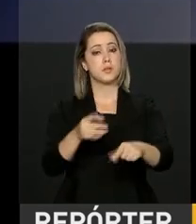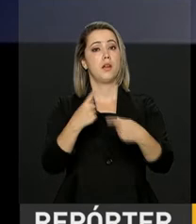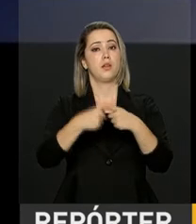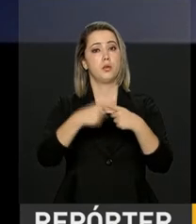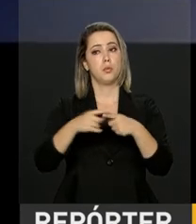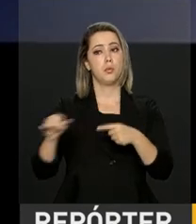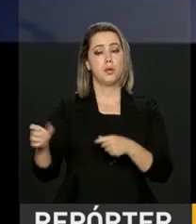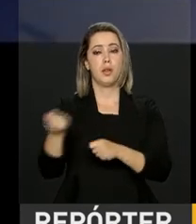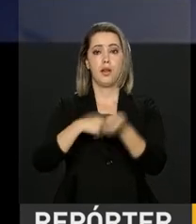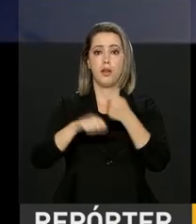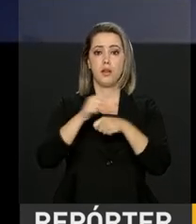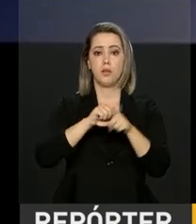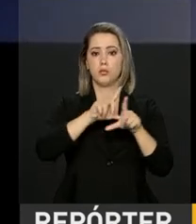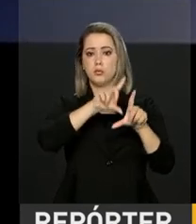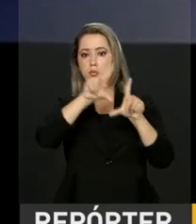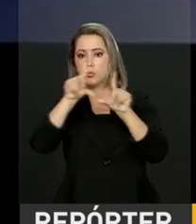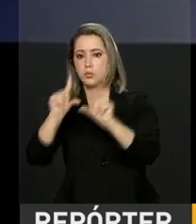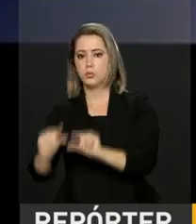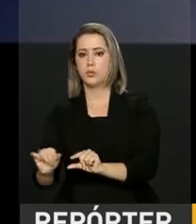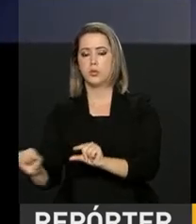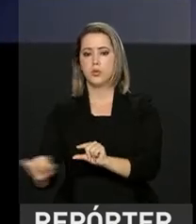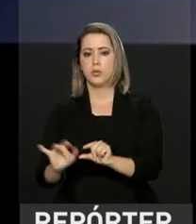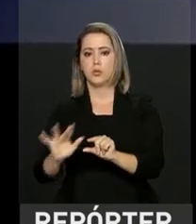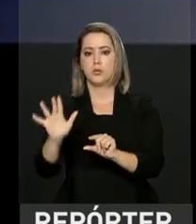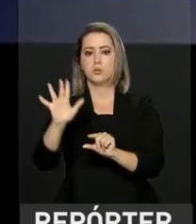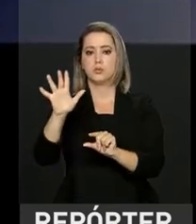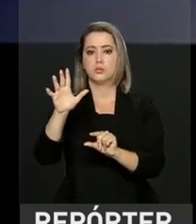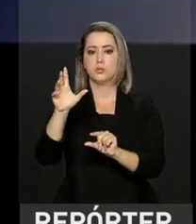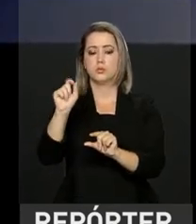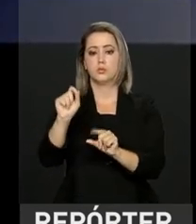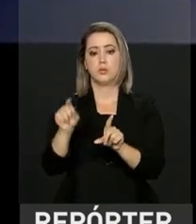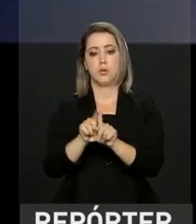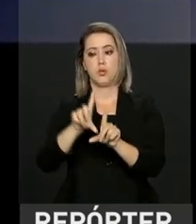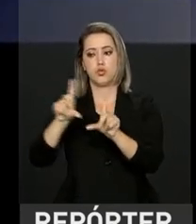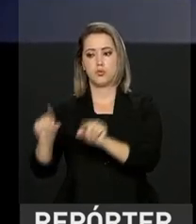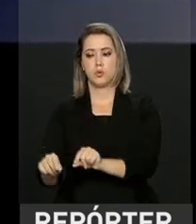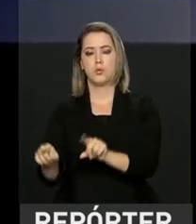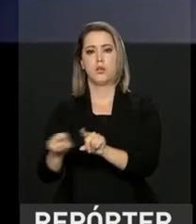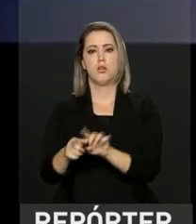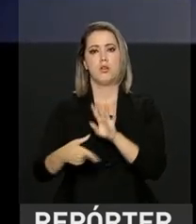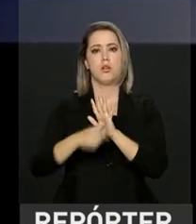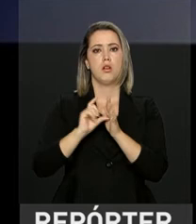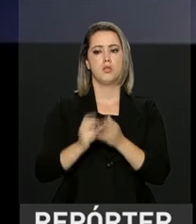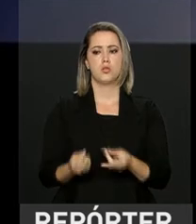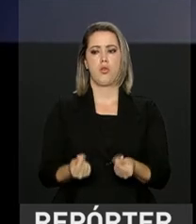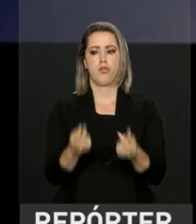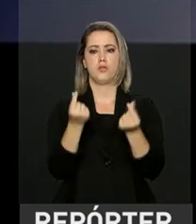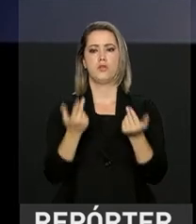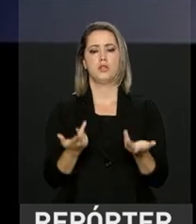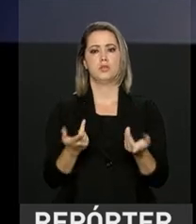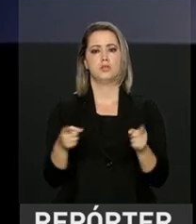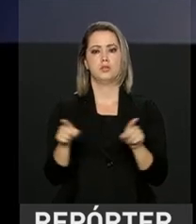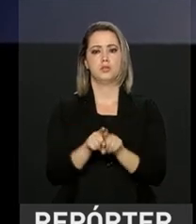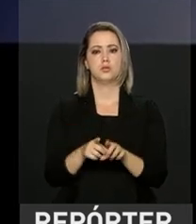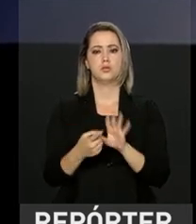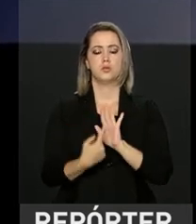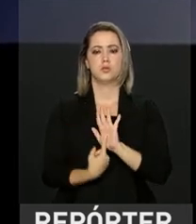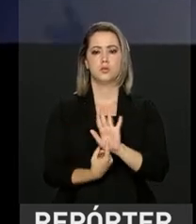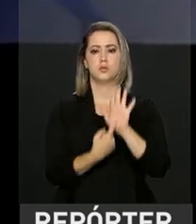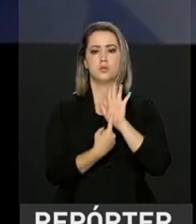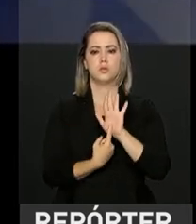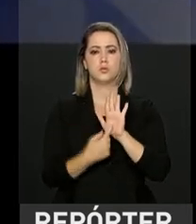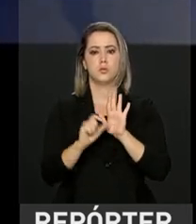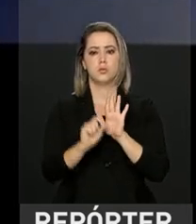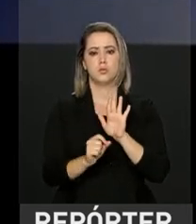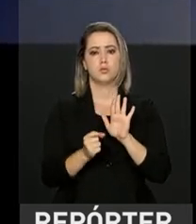já está entrando na trajetória de crescimento antes que os preços passem a refletir já